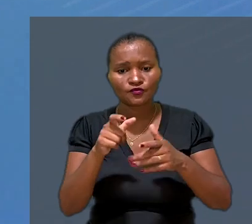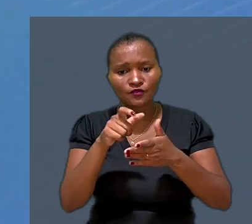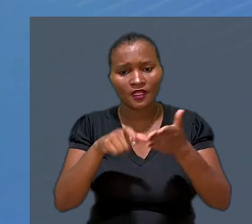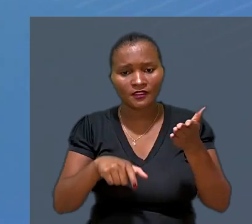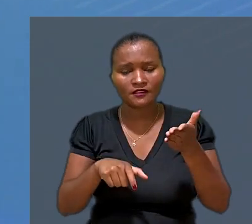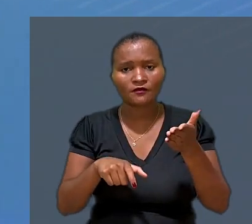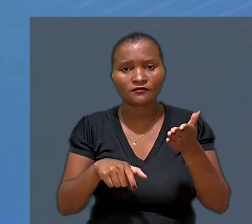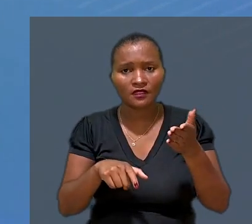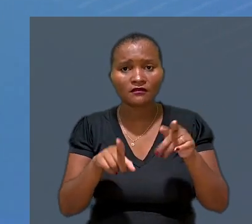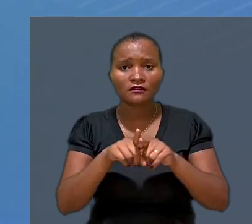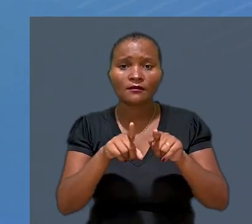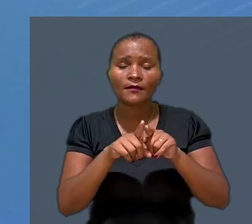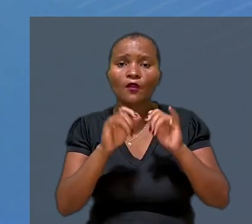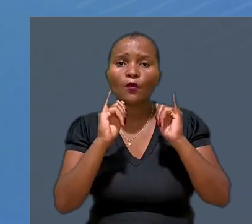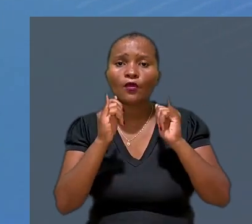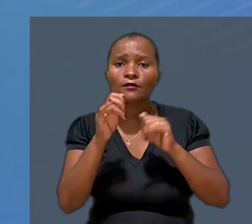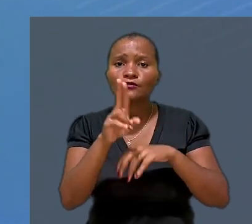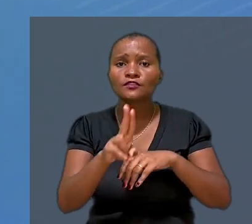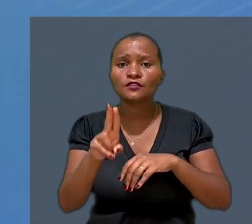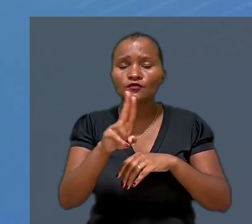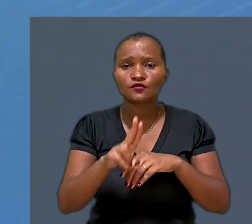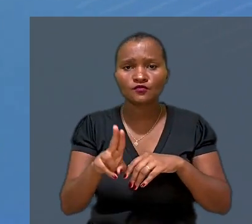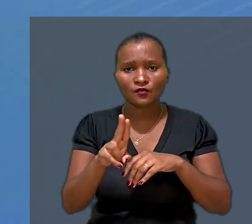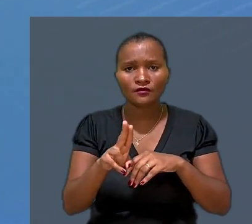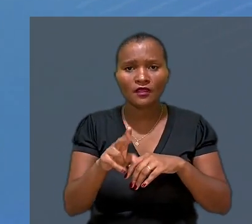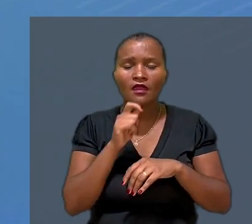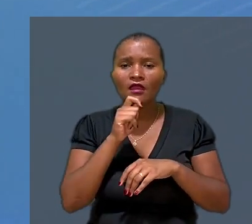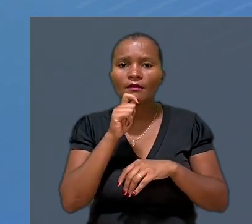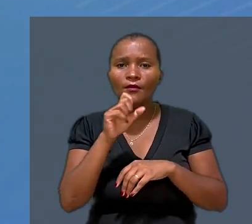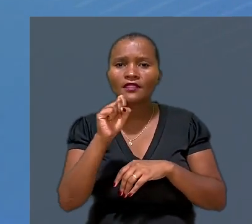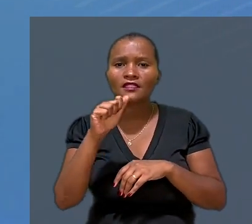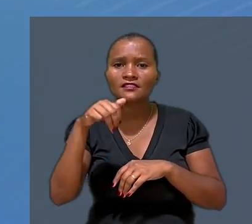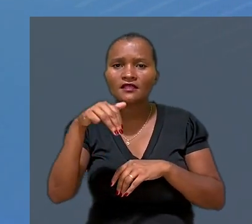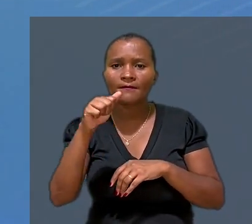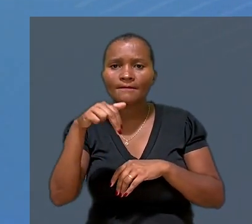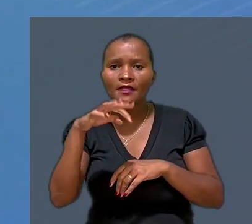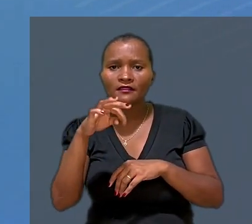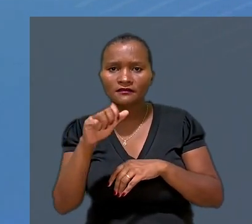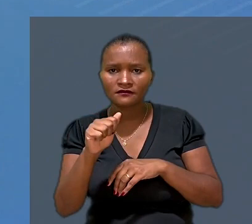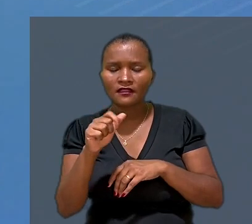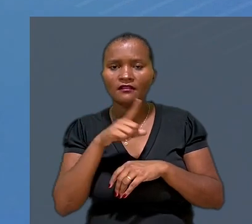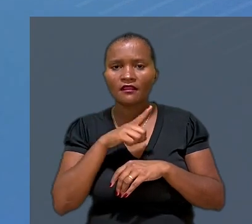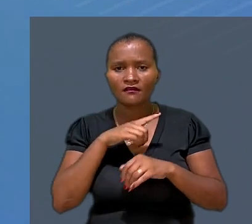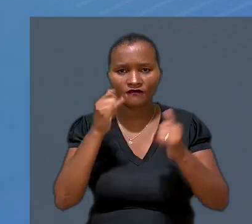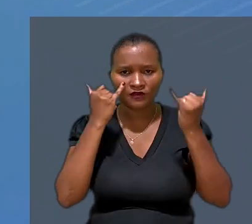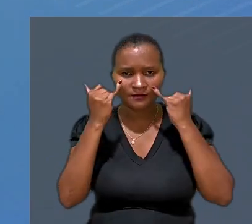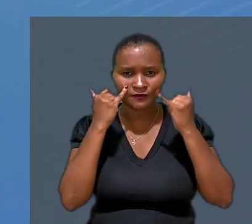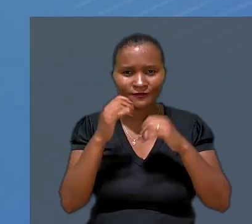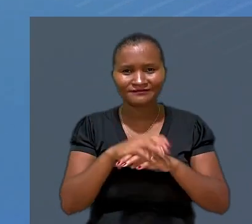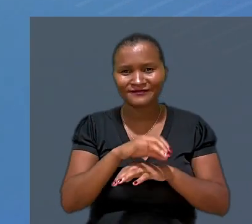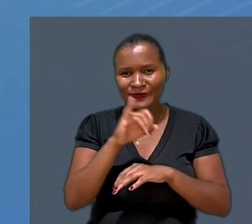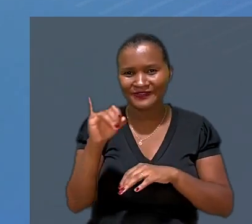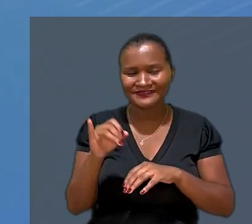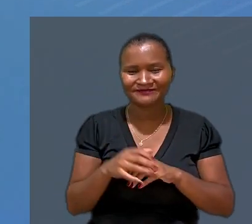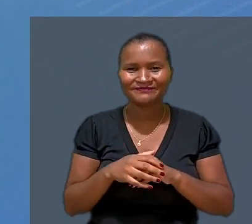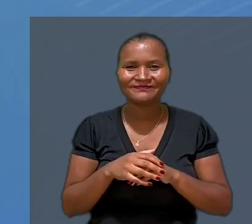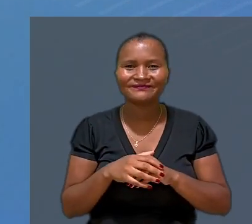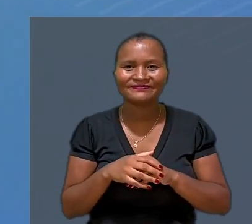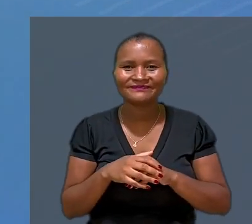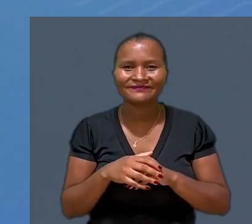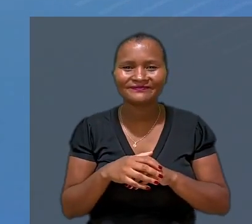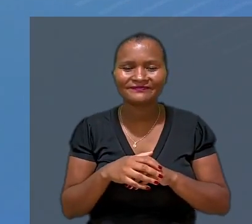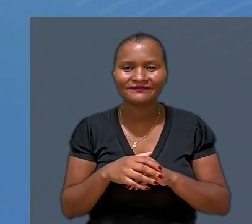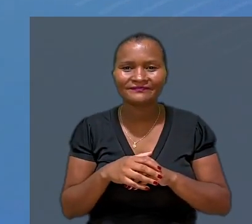valores debitados e as linhas de ônibus utilizadas. A repórter Samanta Flor tem as informações pra gente. Oi,